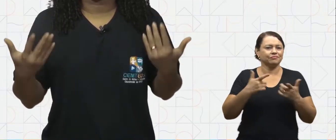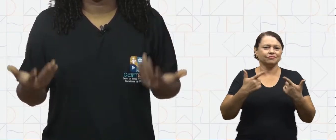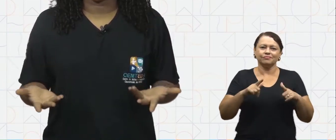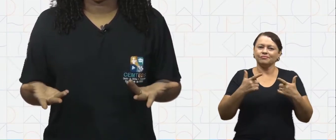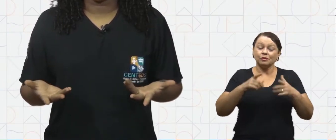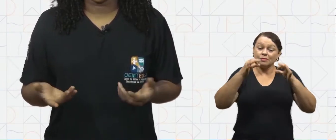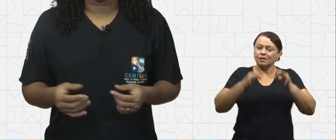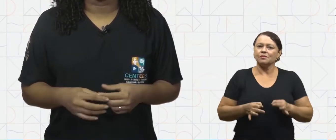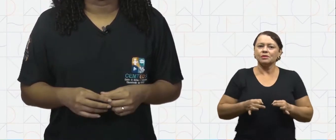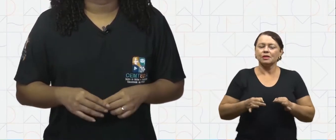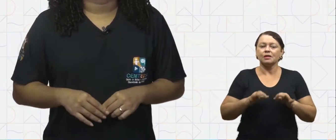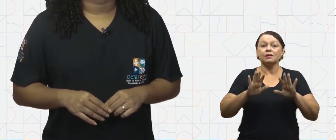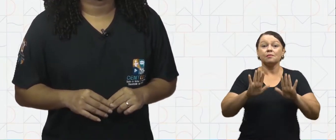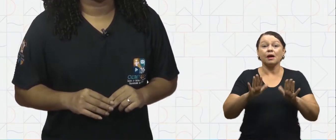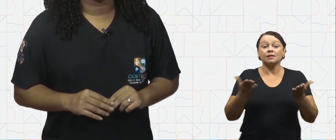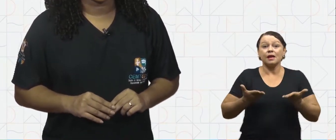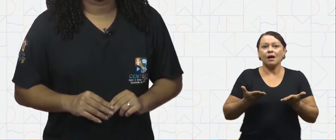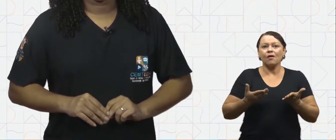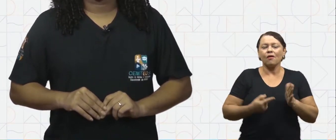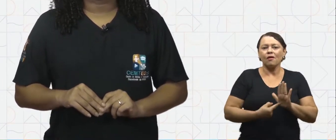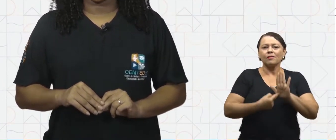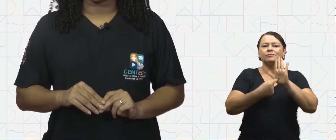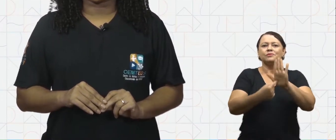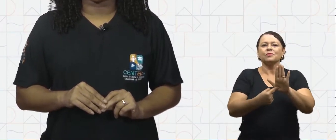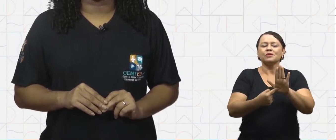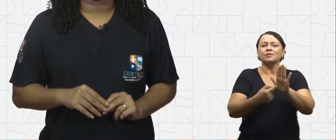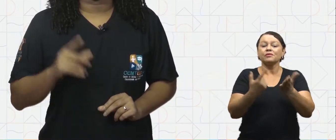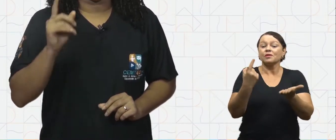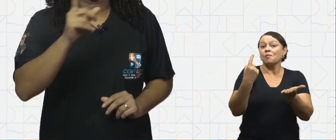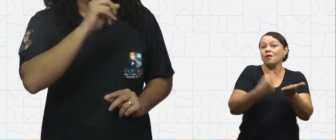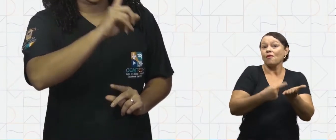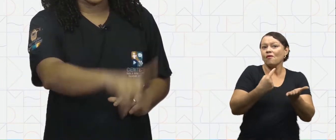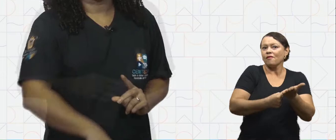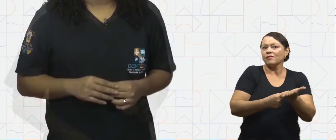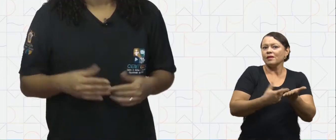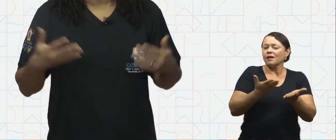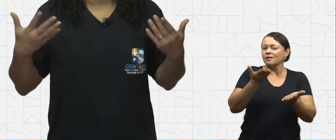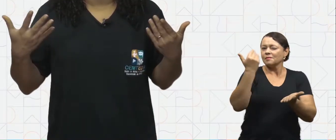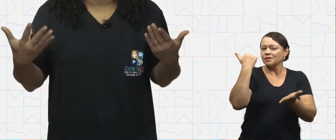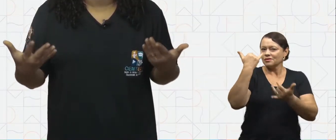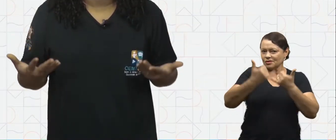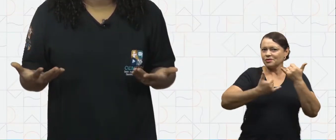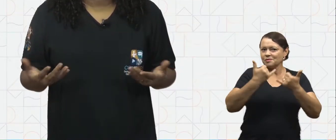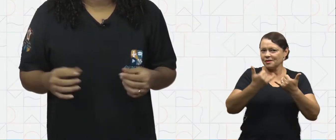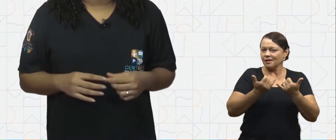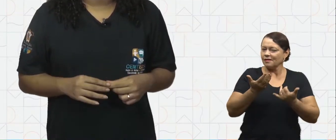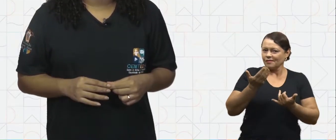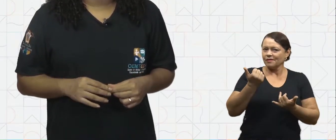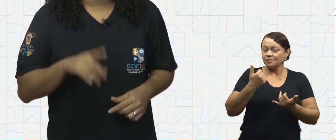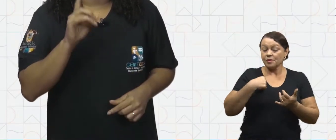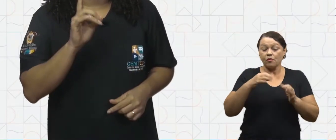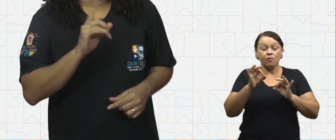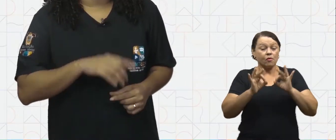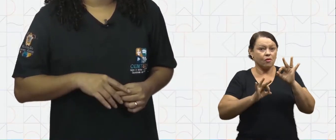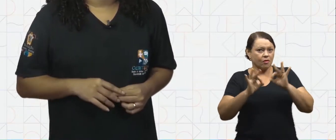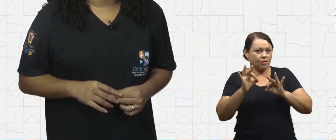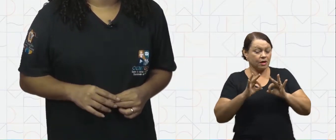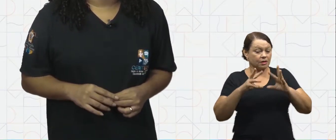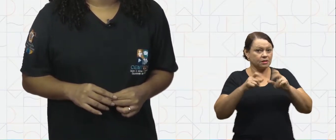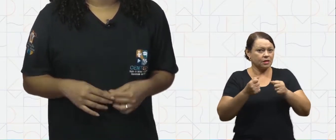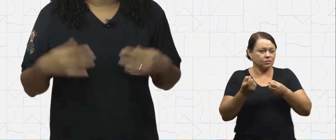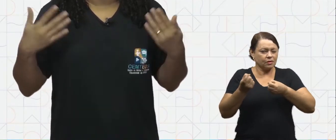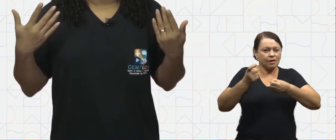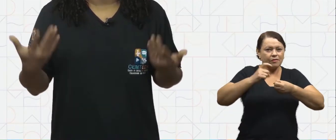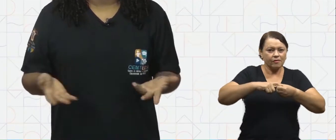como se joga o Jogo da Velha, eu trouxe uma convidada para a nossa aula de hoje. Vamos brincar? Então eu vou preparar tudo aqui e já volto com a